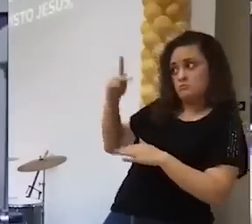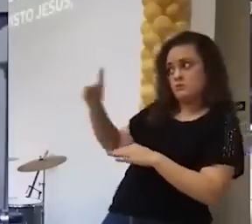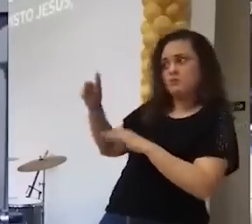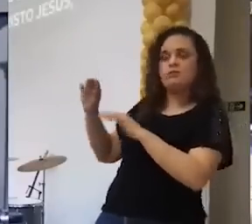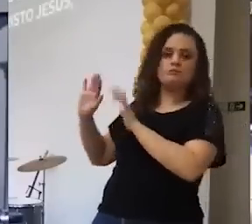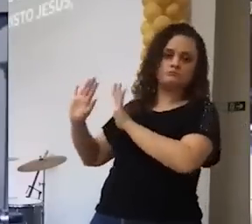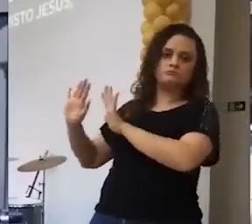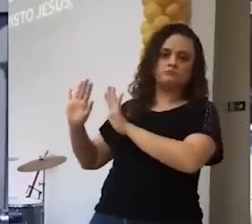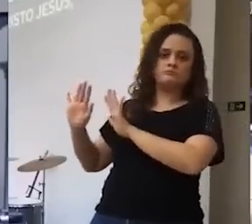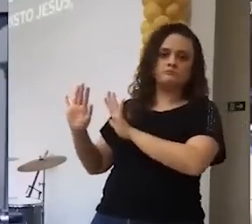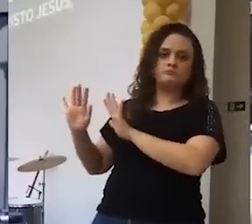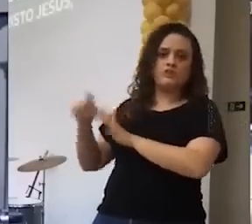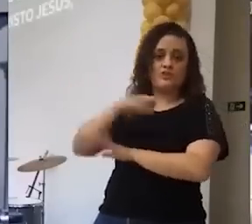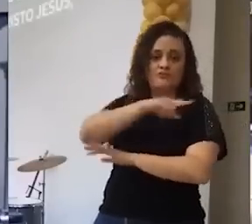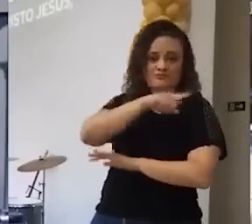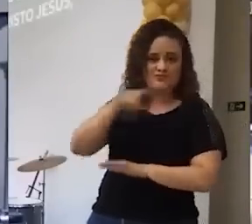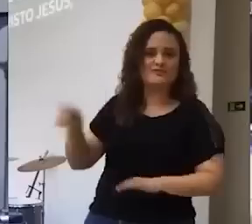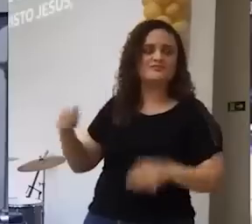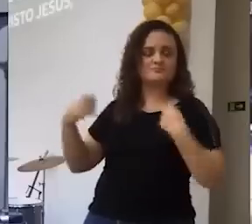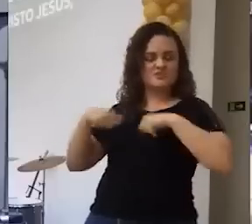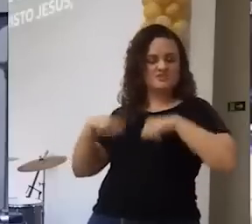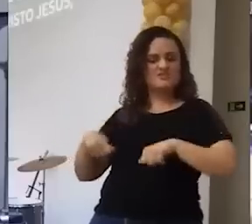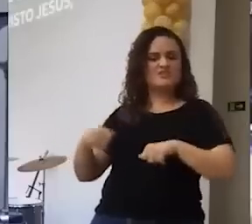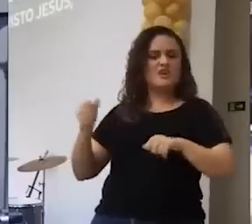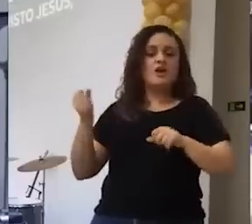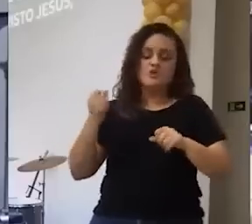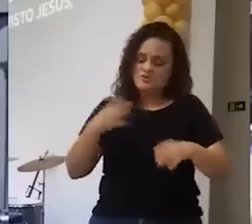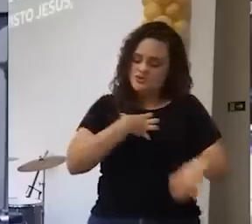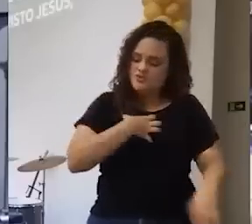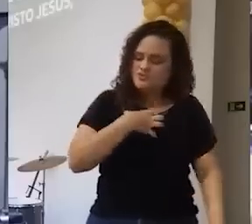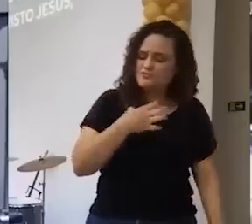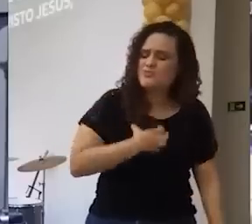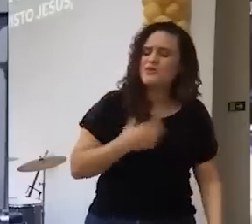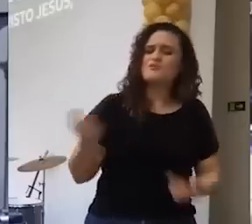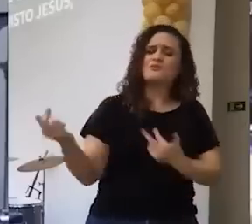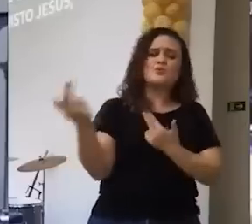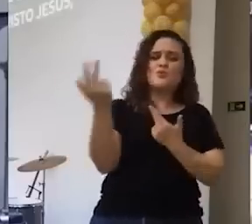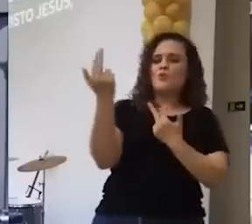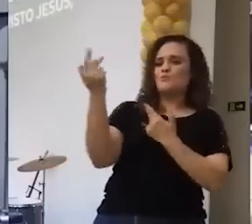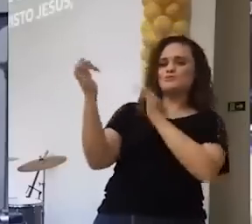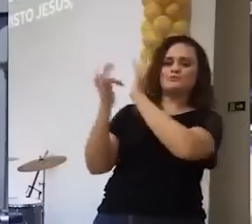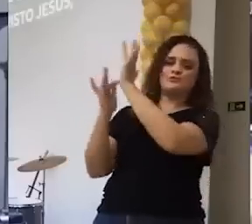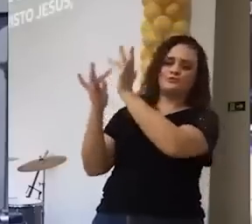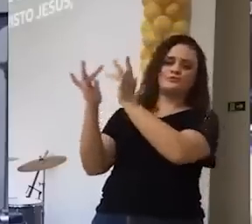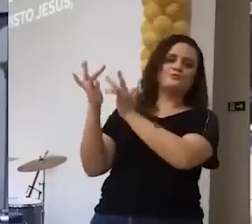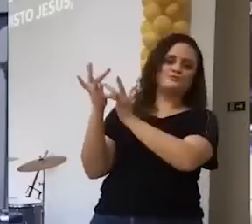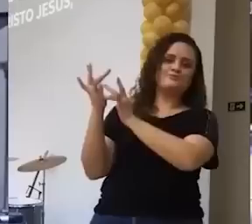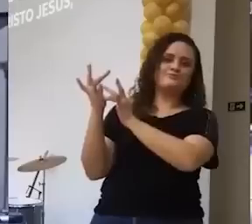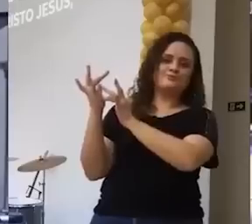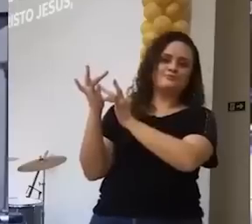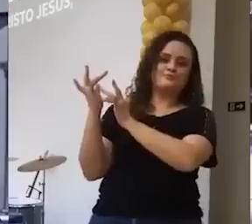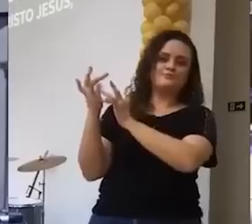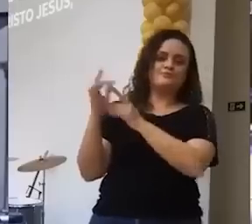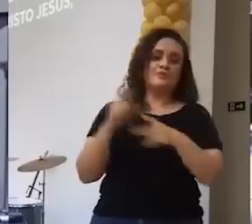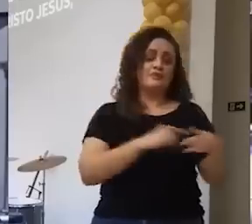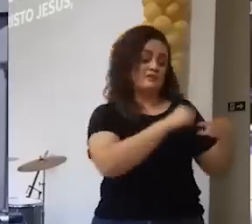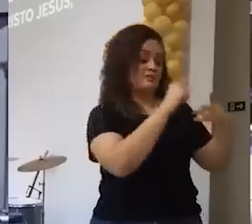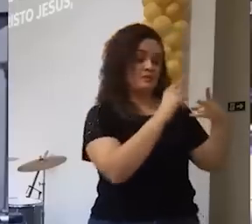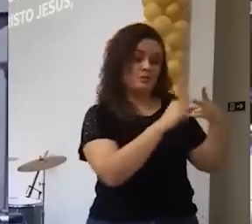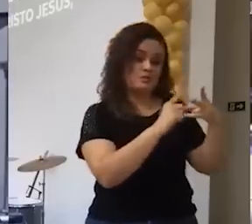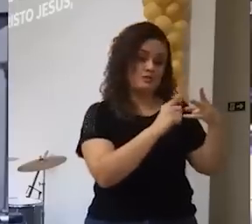vós o mesmo sentimento que houve também em Cristo Jesus. O segundo ladrão da